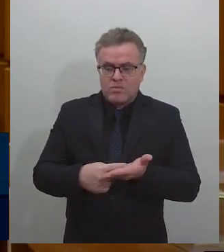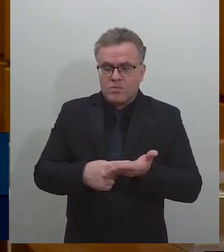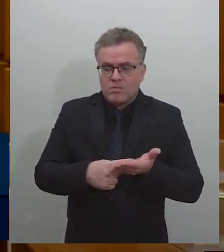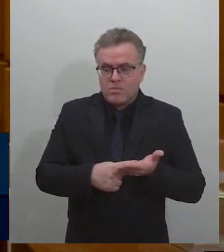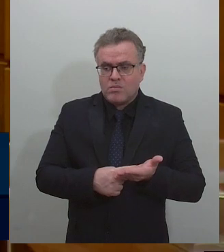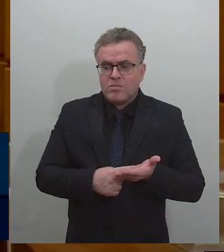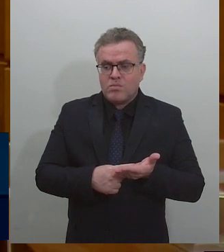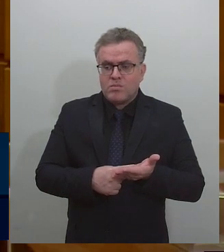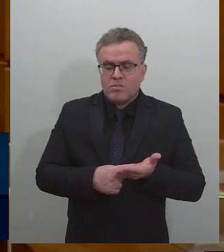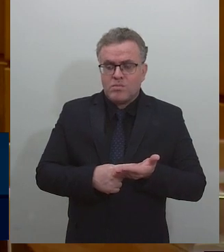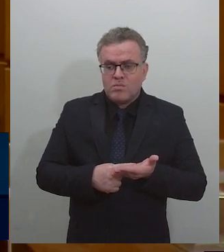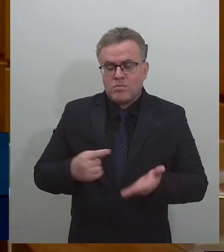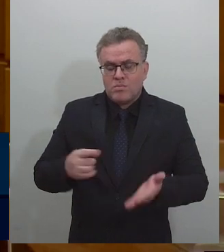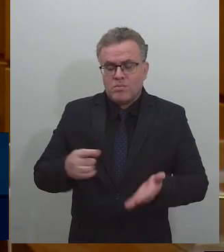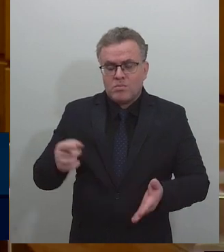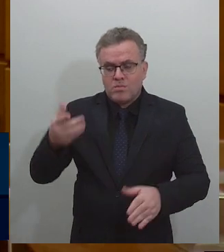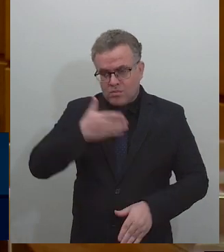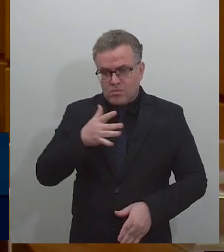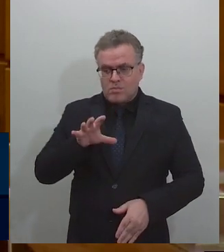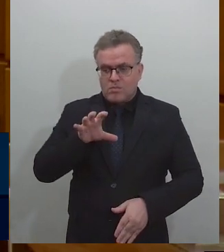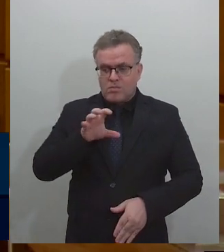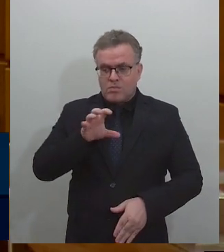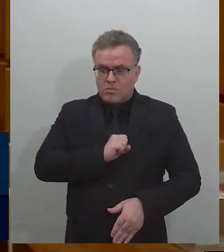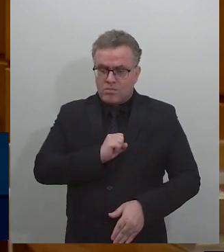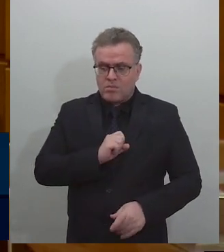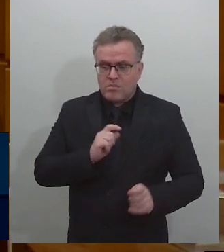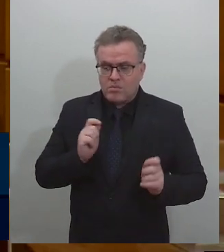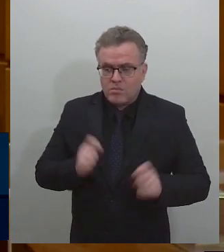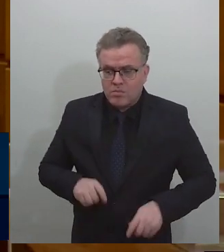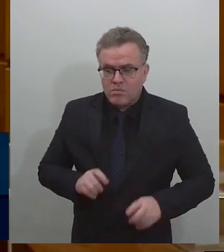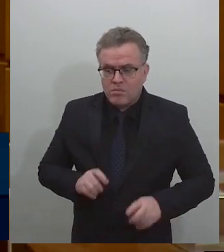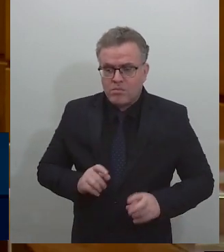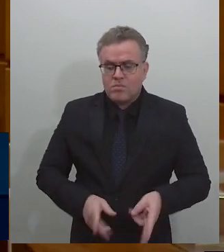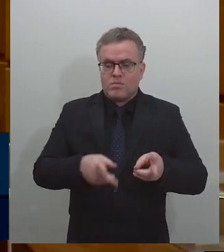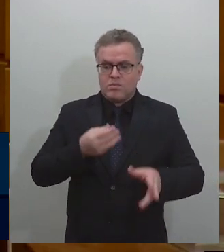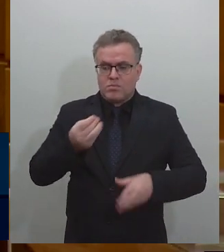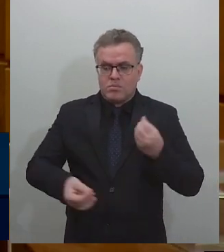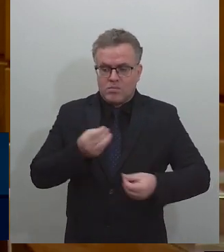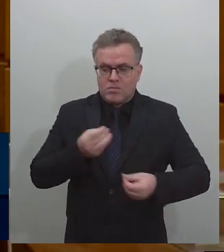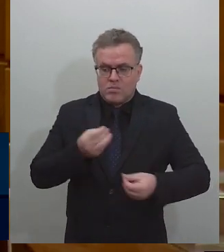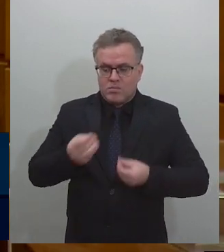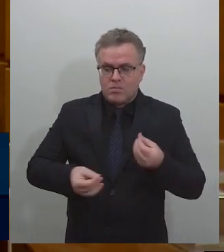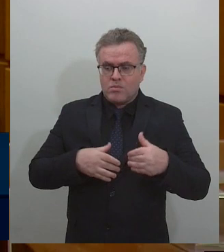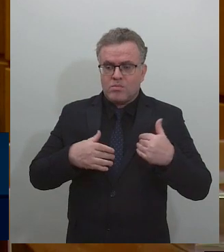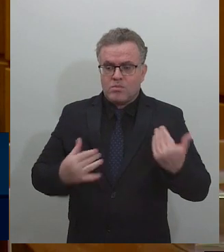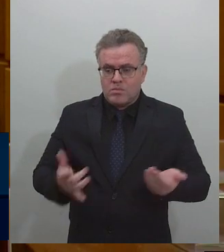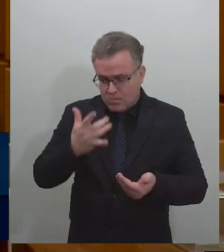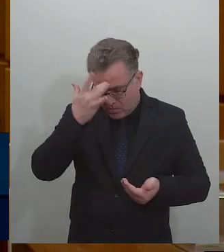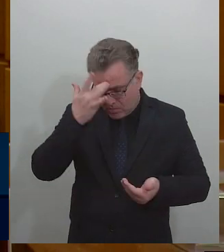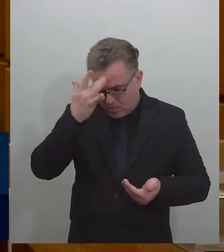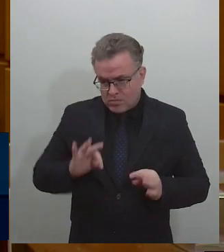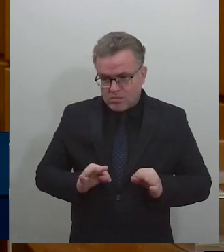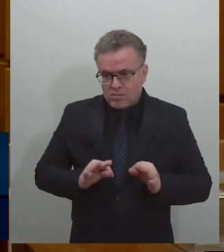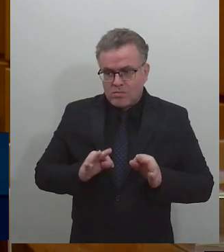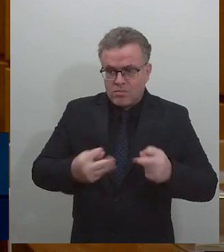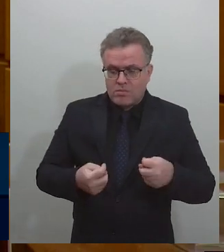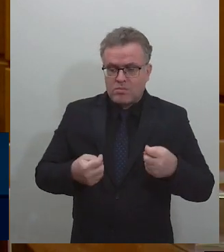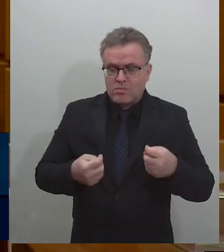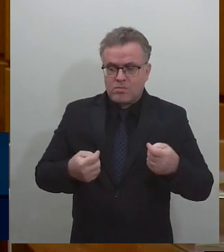reconhecendo que nem sempre é uma jornada fácil para todas as mulheres. Cada mãe enfrenta suas